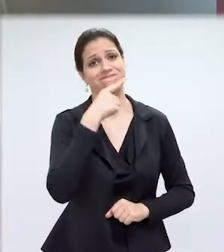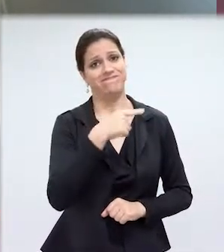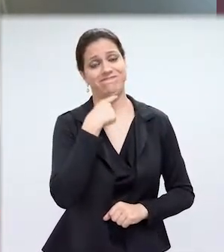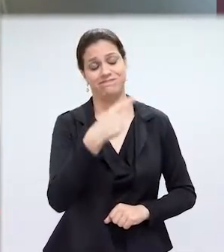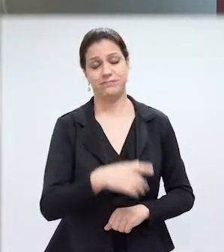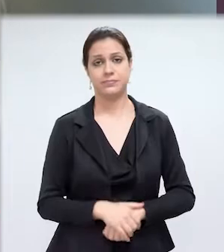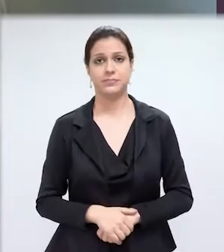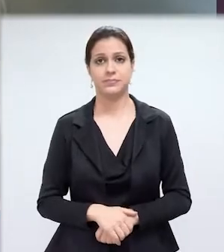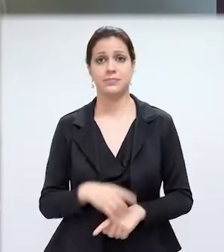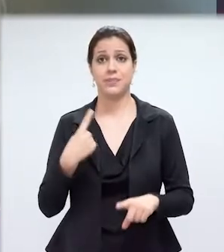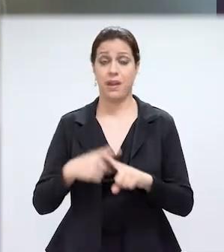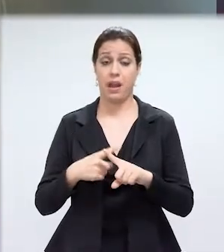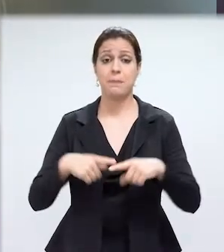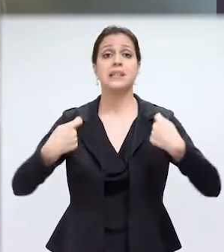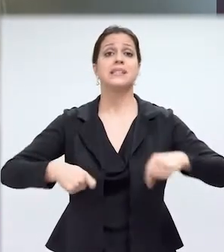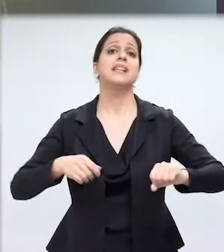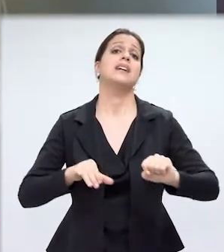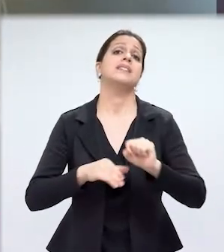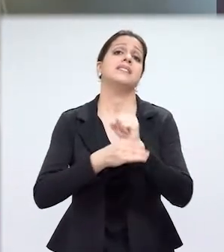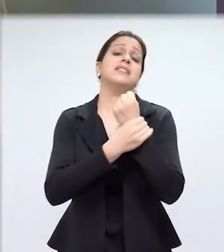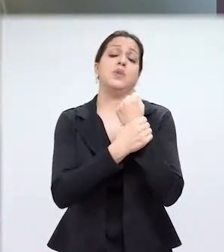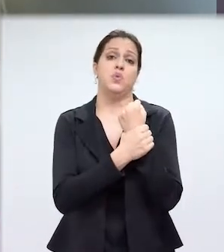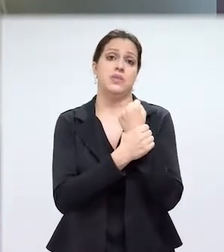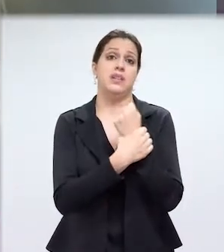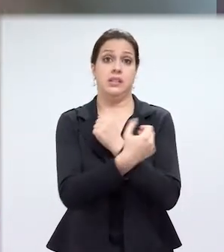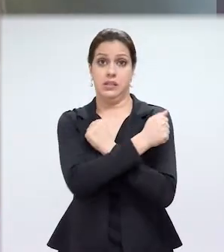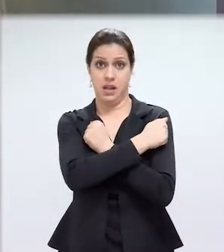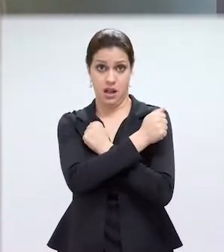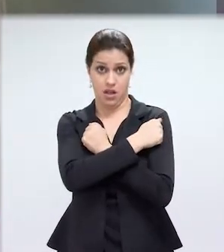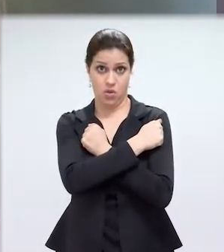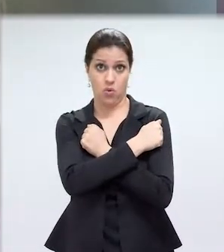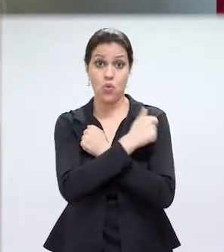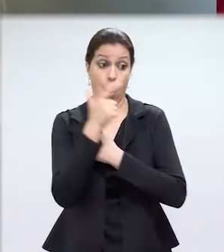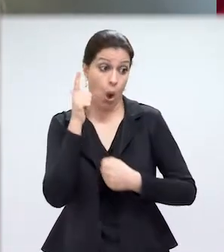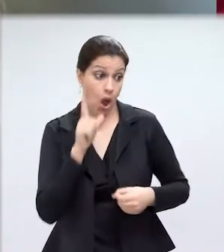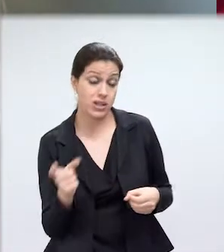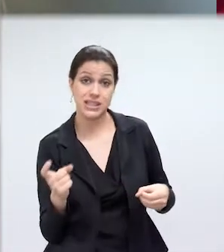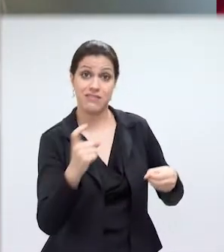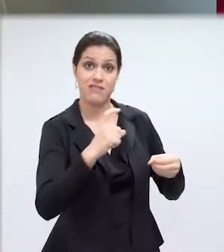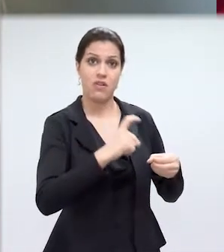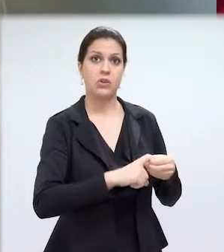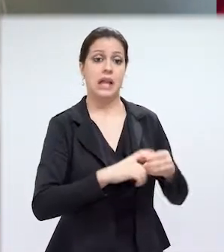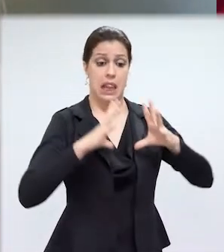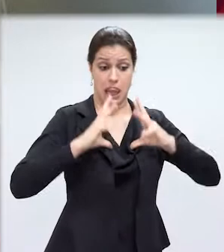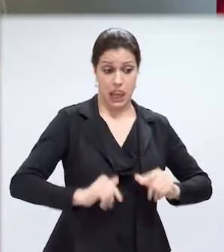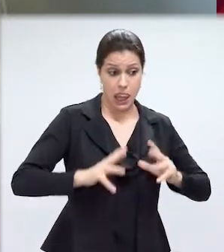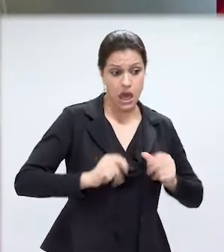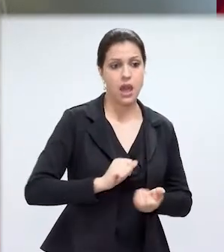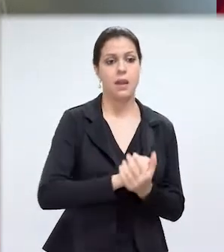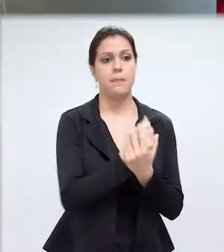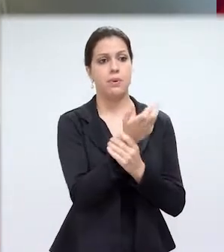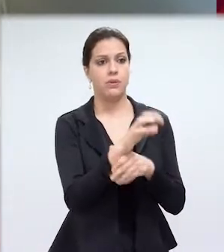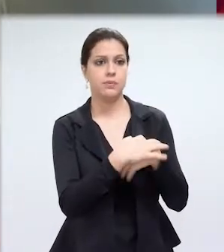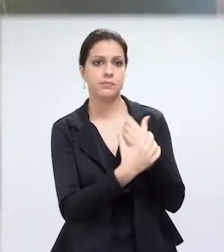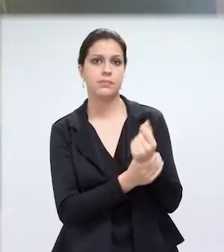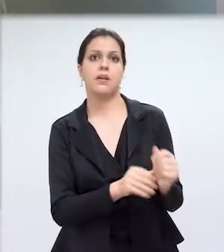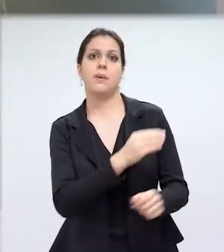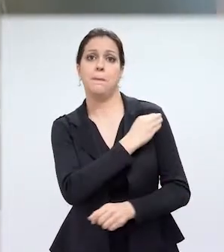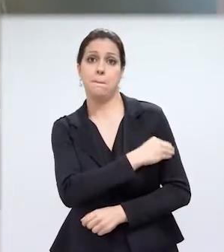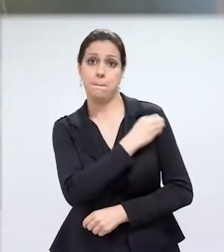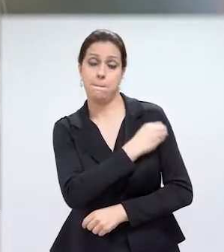para isso. Porque toda aquela questão, né, de segurança para que os alunos possam voltar,